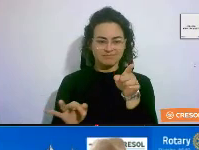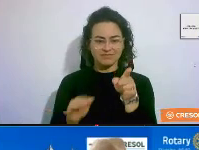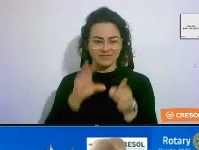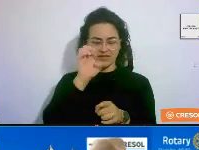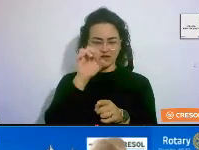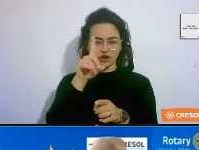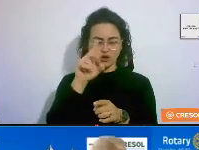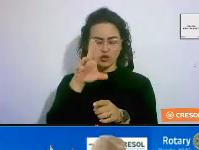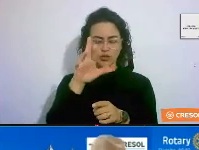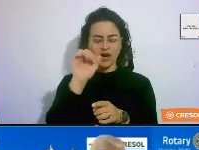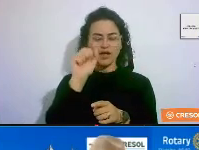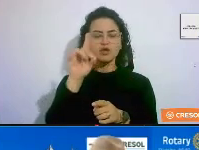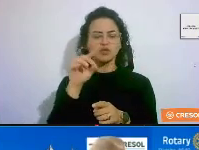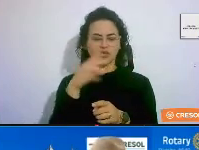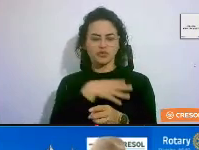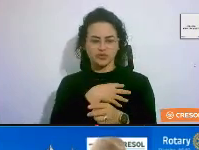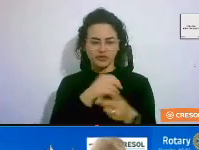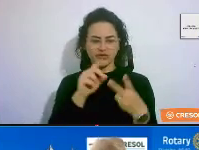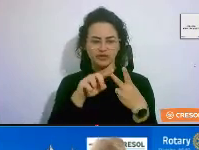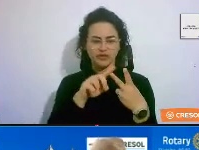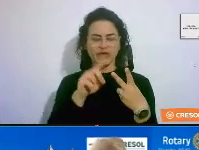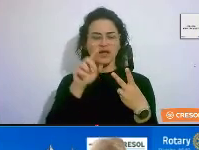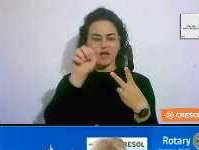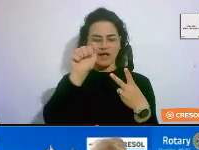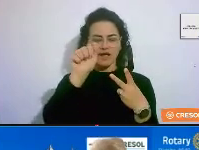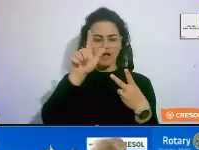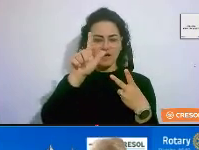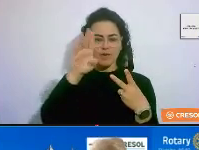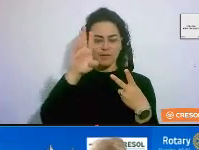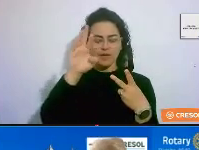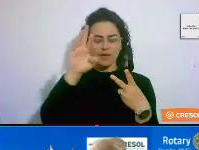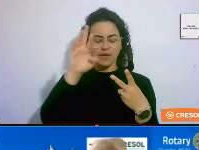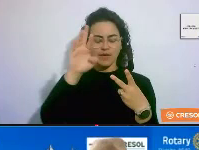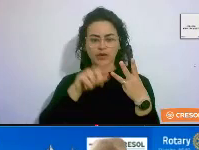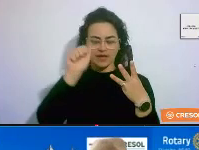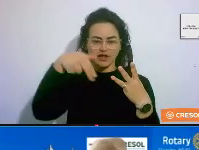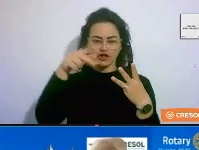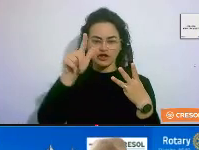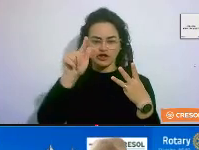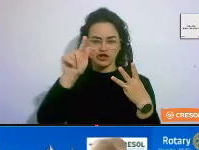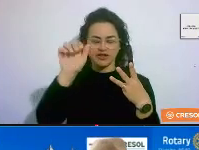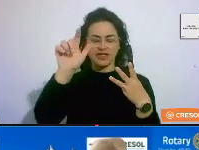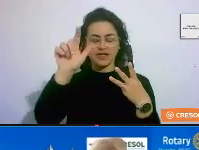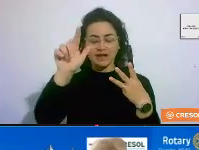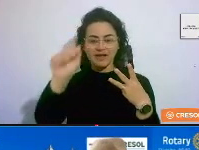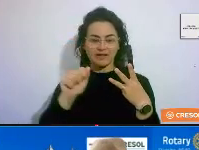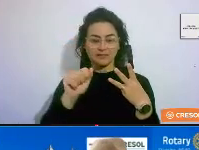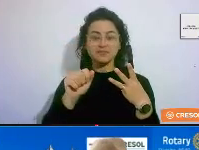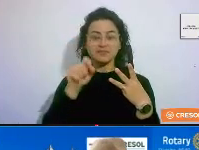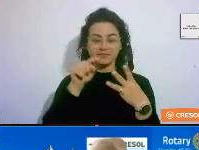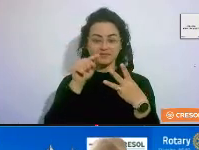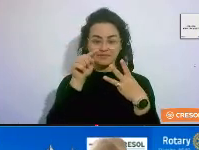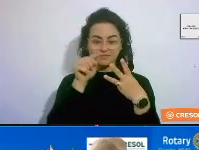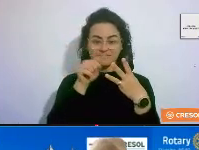e Ângela. Hoje a Ângela é médica e o Eduardo, Alberto, ele é engenheiro